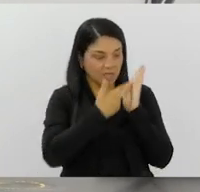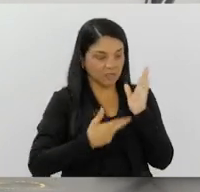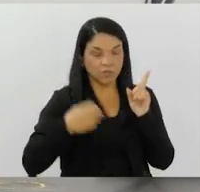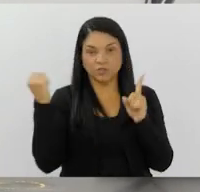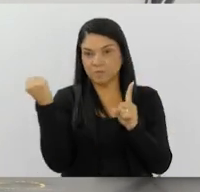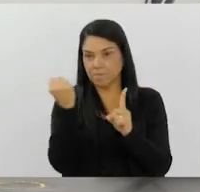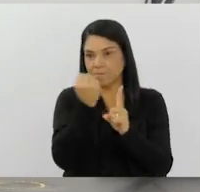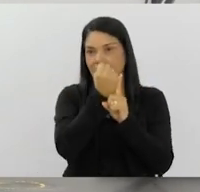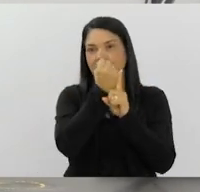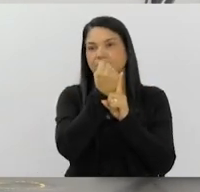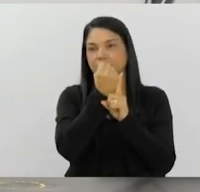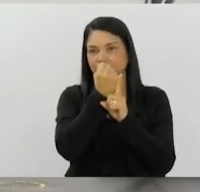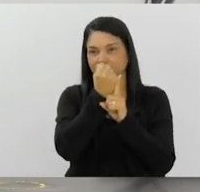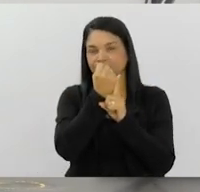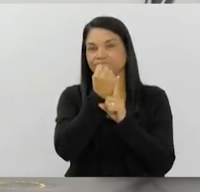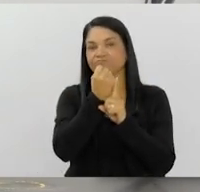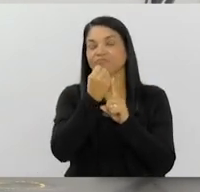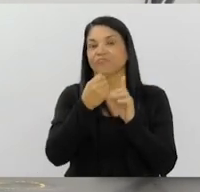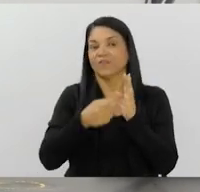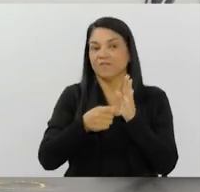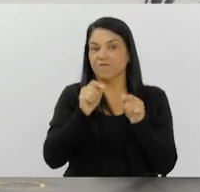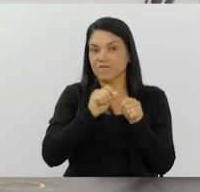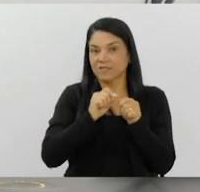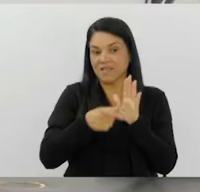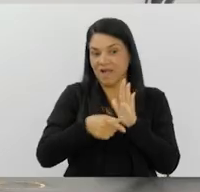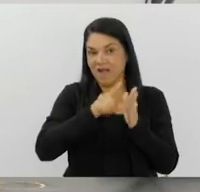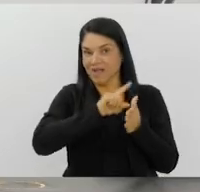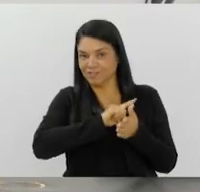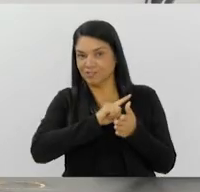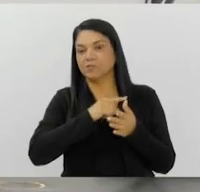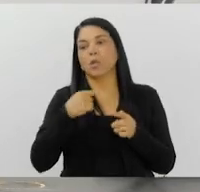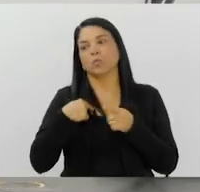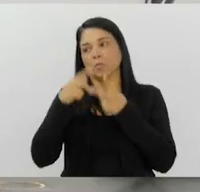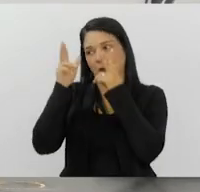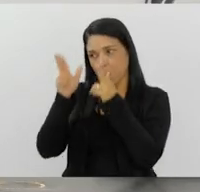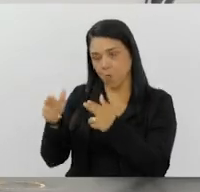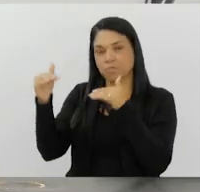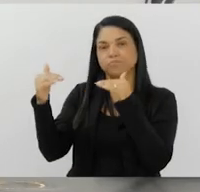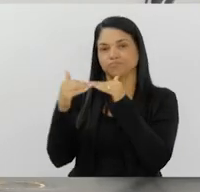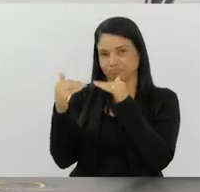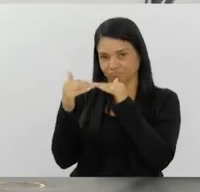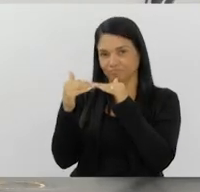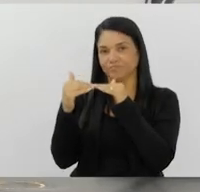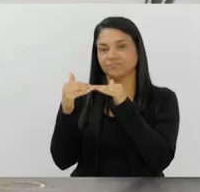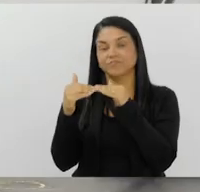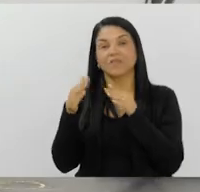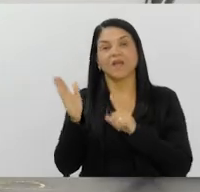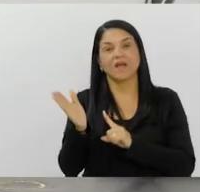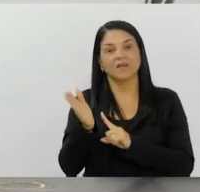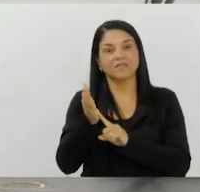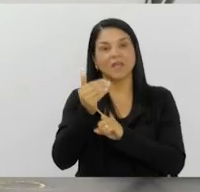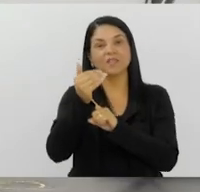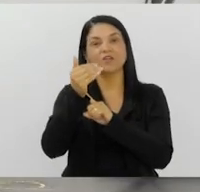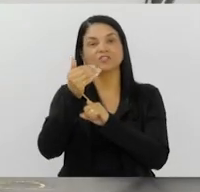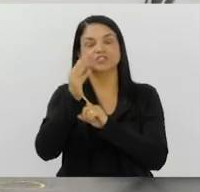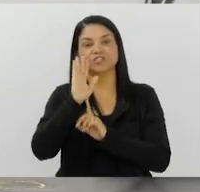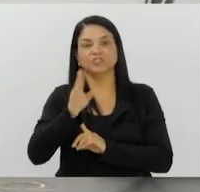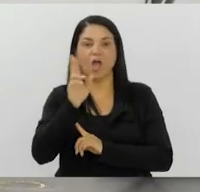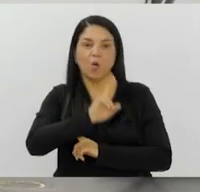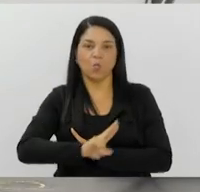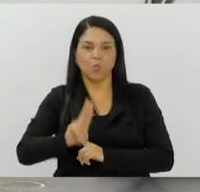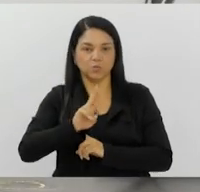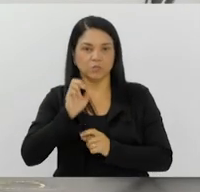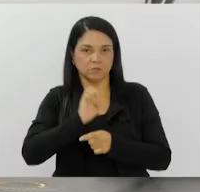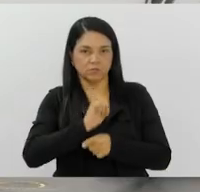ter feito de forma anterior que eu também acho que tem que ser mas como essa tecnologia tá sendo já tá sendo utilizada aqui no Rio de